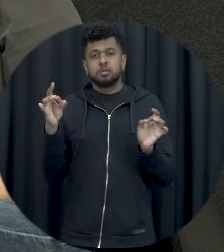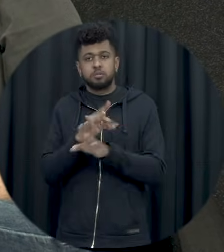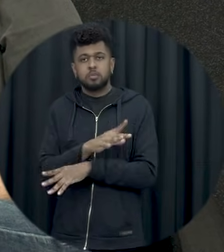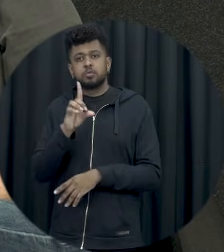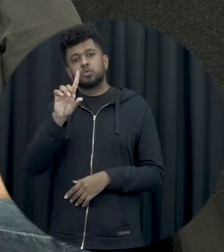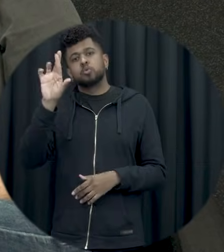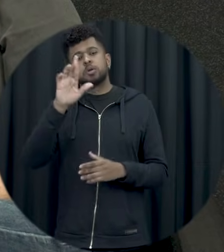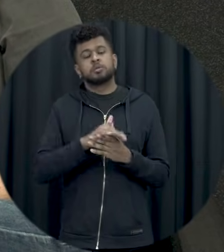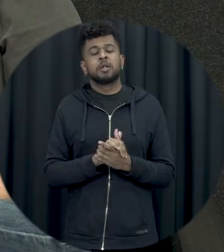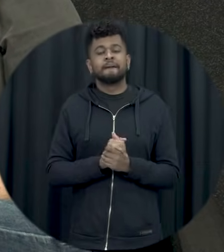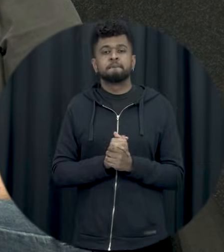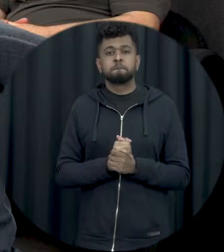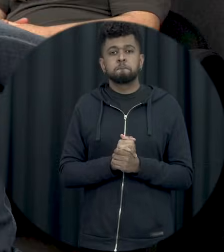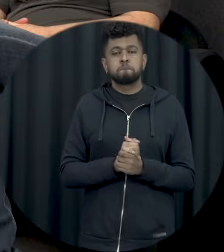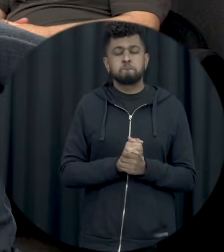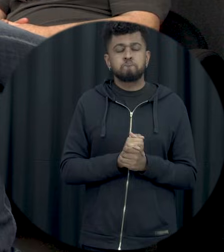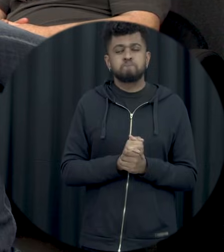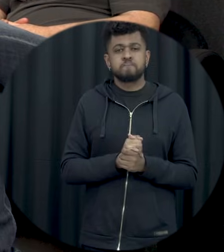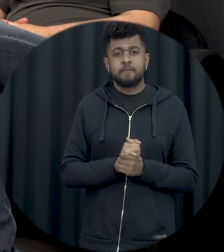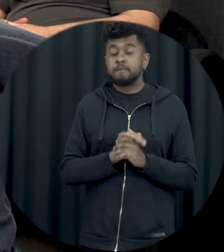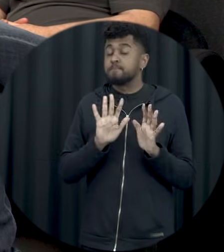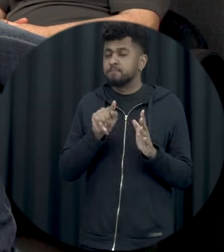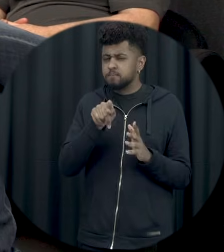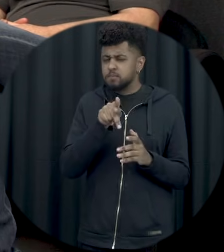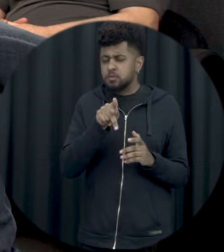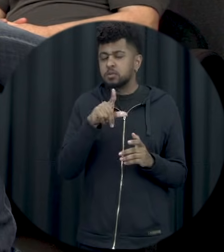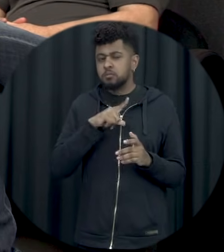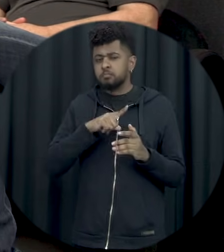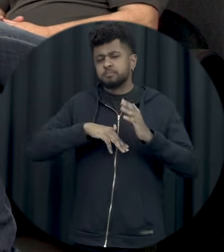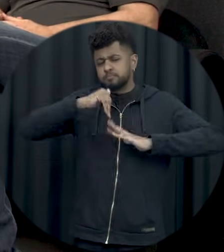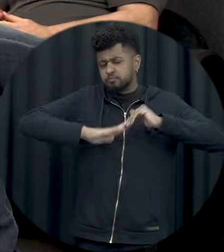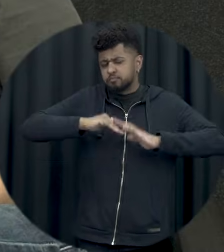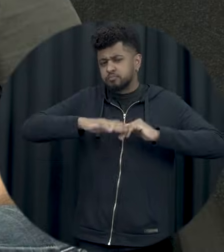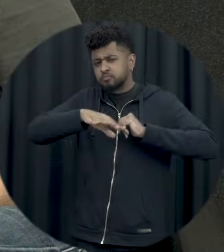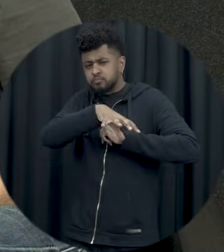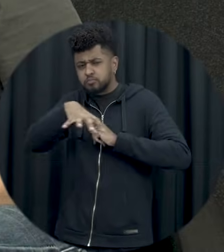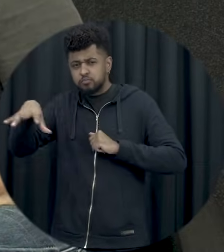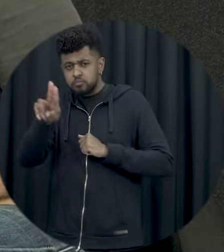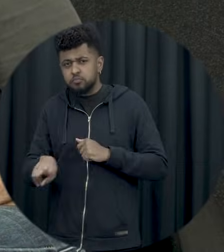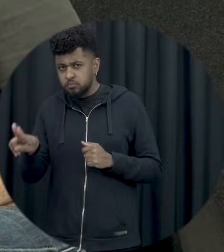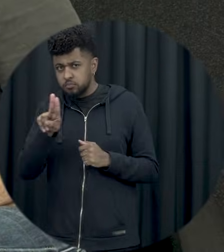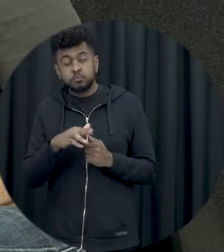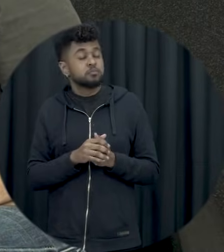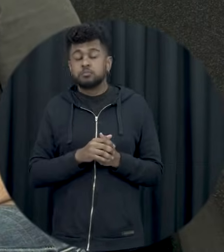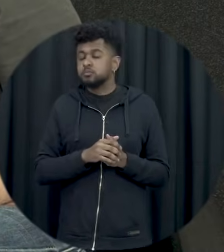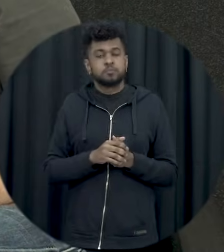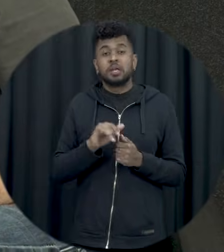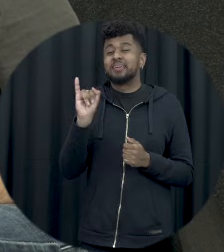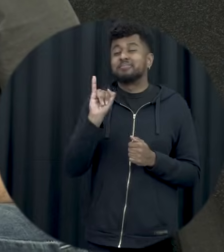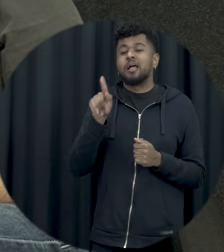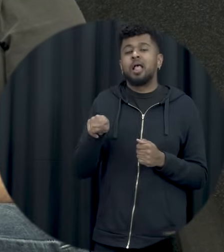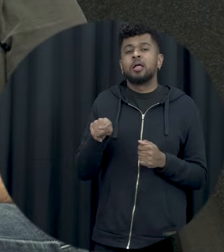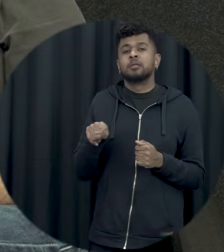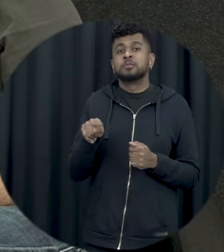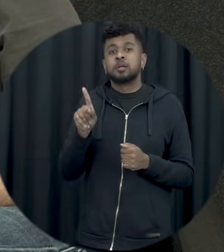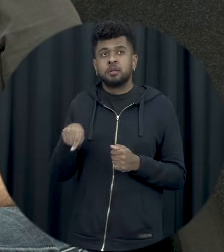doutorado. Até esse ponto o professor tinha passagens profissionais também em universidades, né? Não. Na Itália é um pouco mais, era ainda um